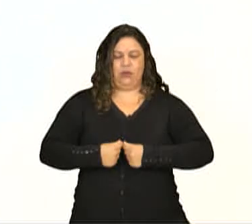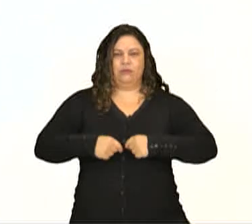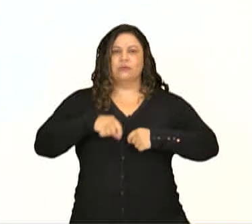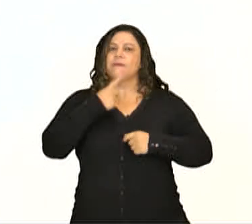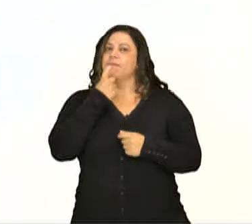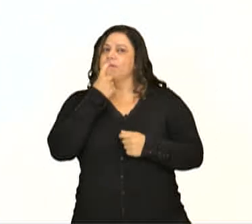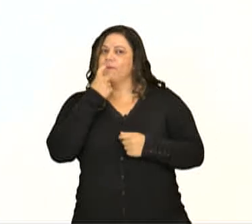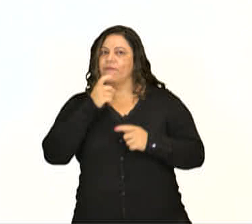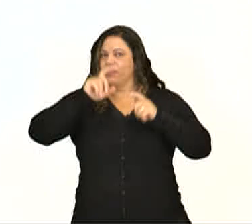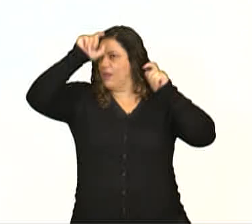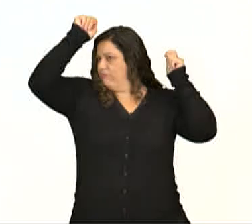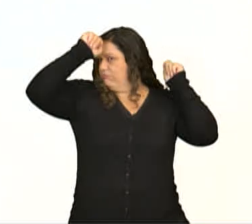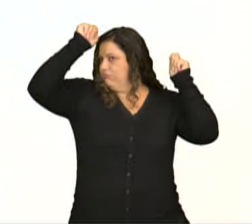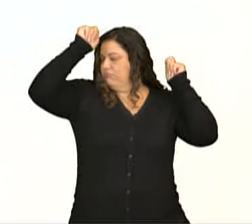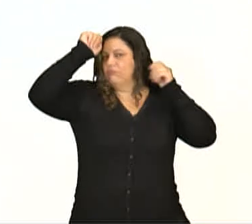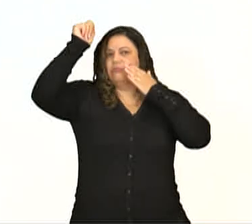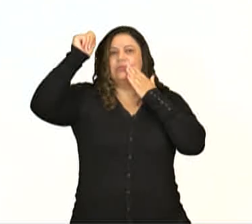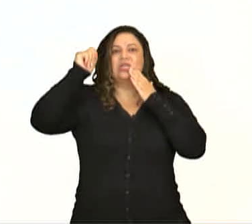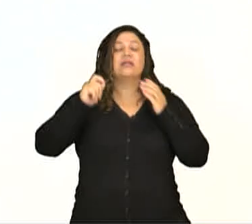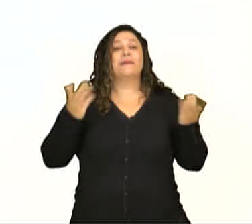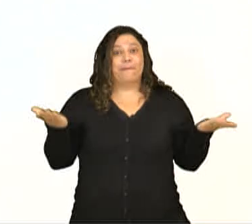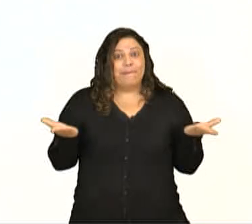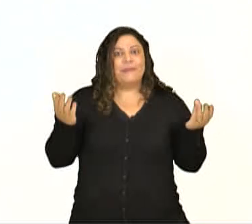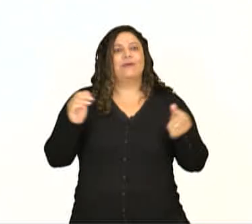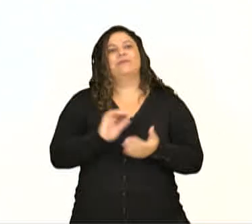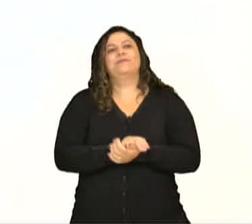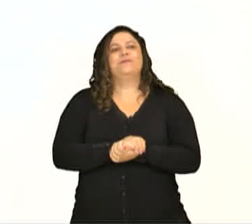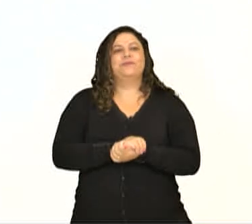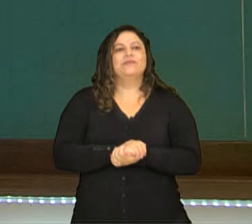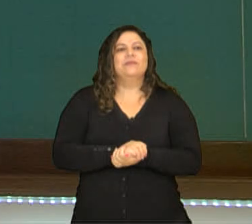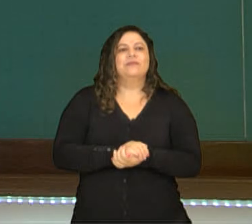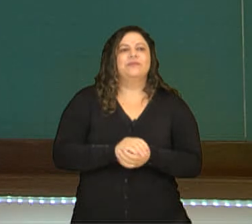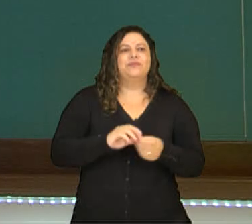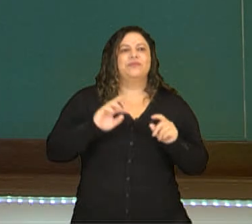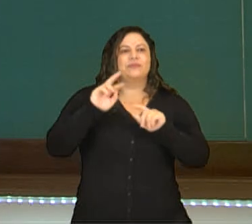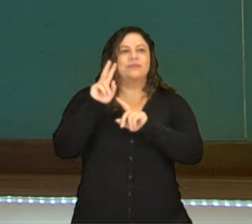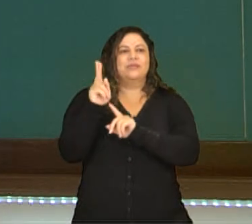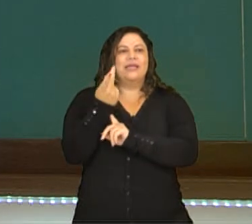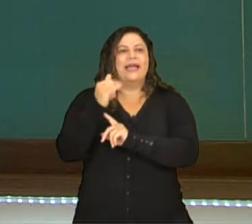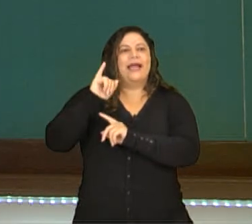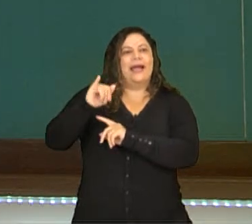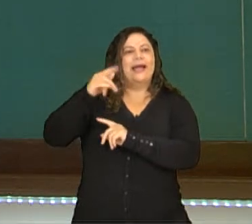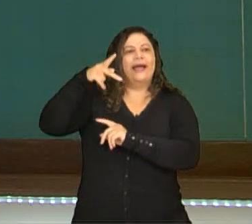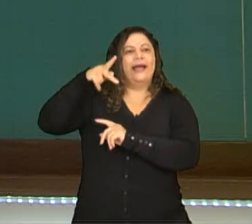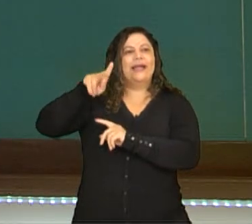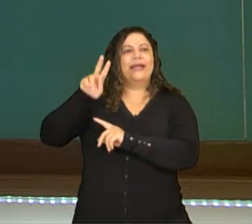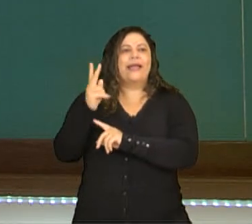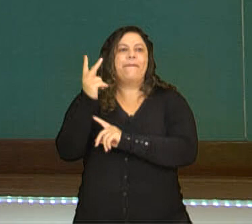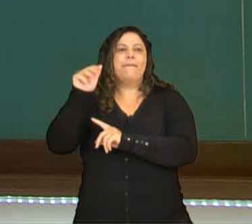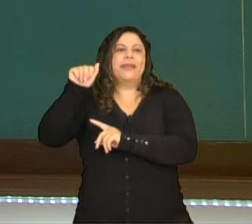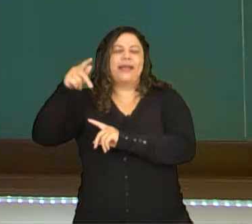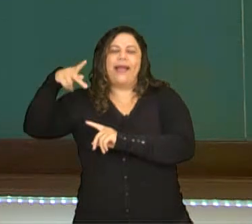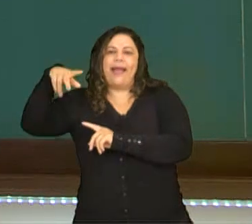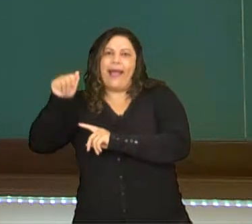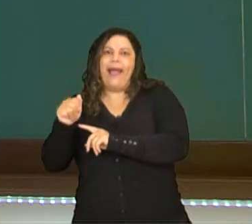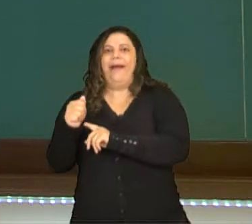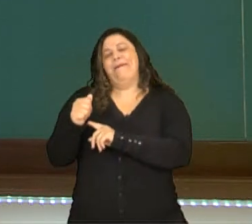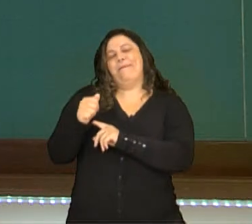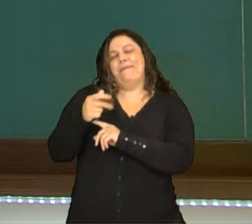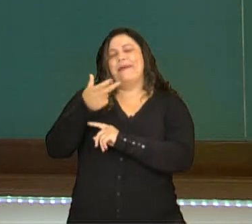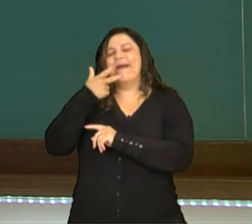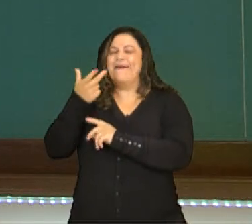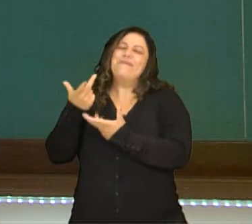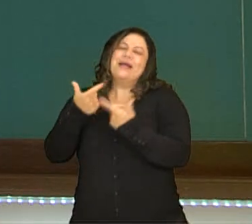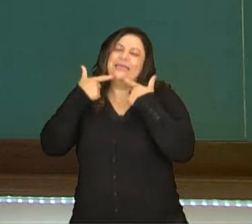um chapéu, o sombreiro e ripirrapa. Como a prof já falou, essa pronúncia espanhola às vezes é um pouquinho mais difícil,